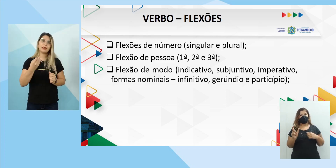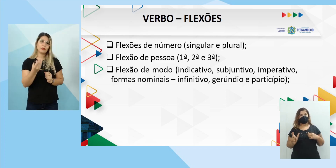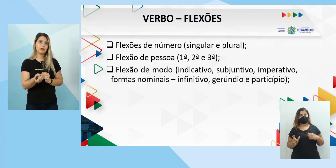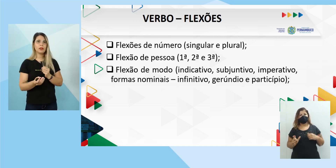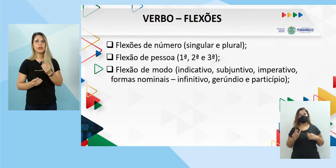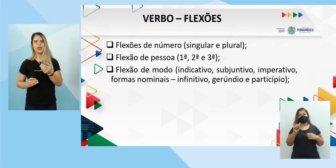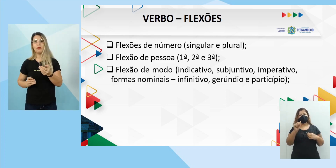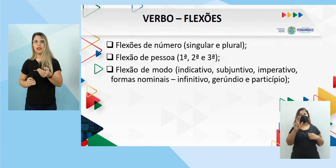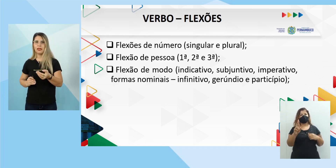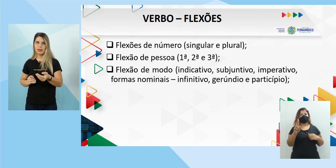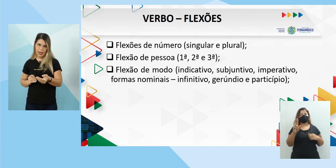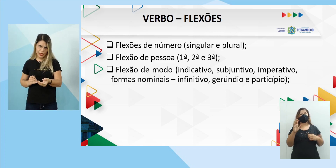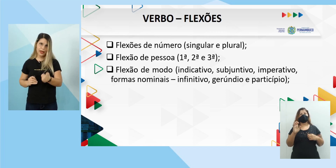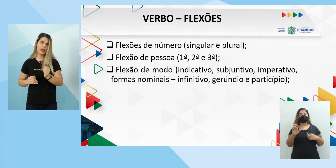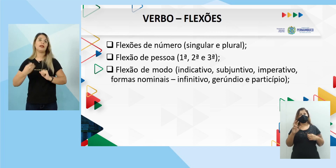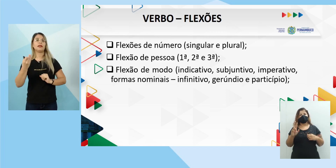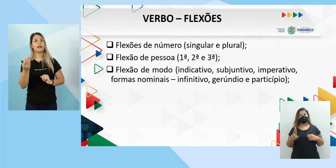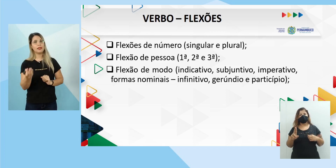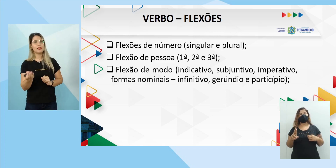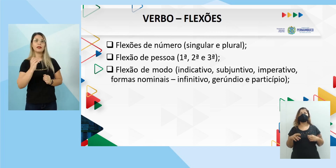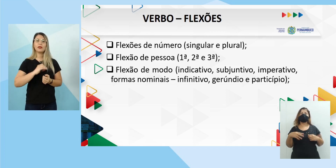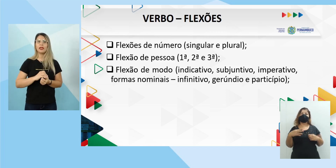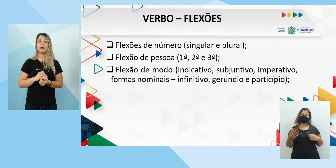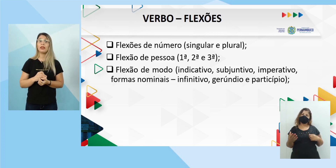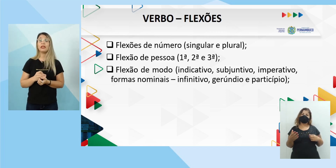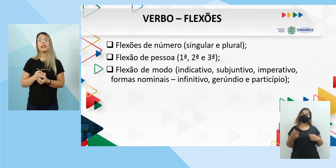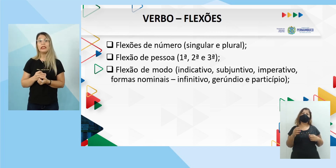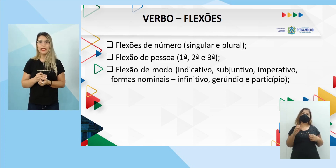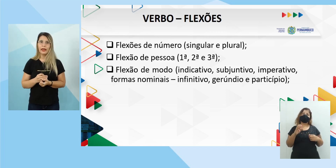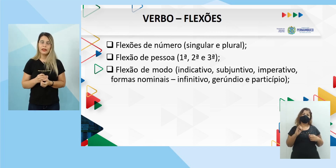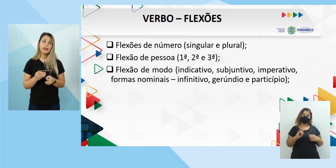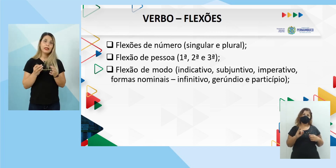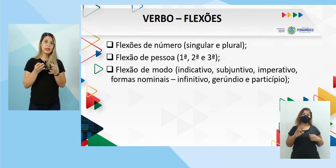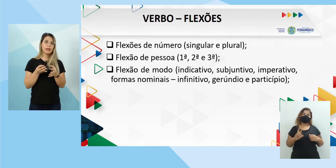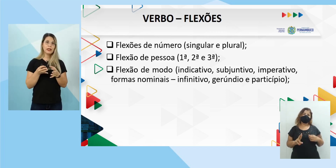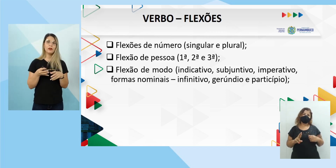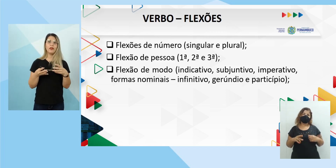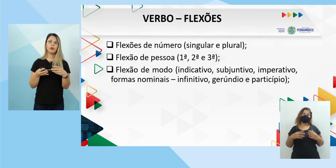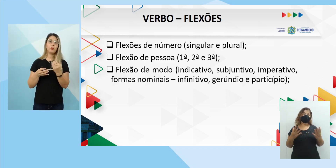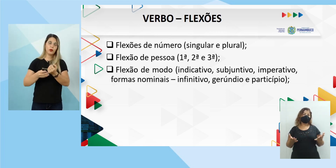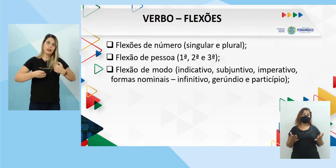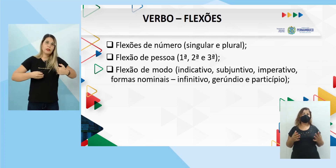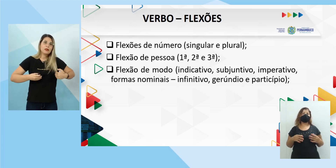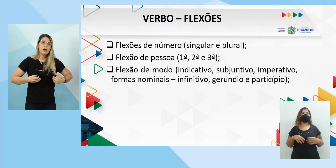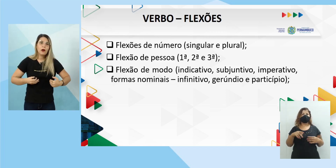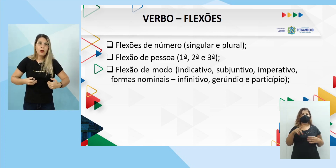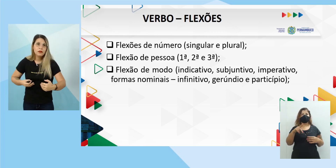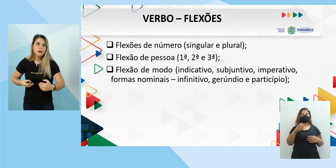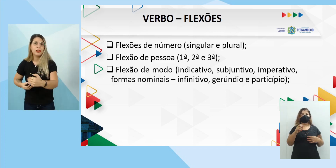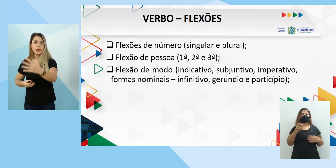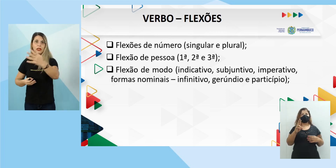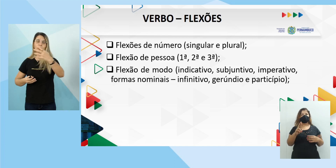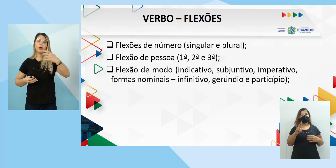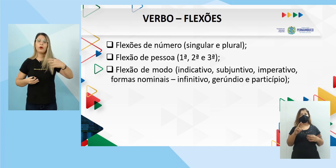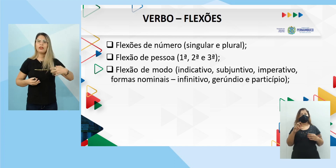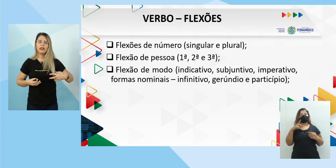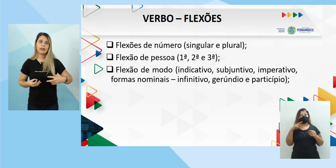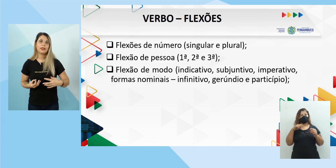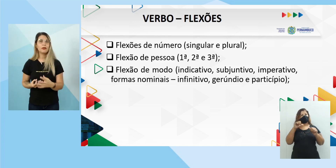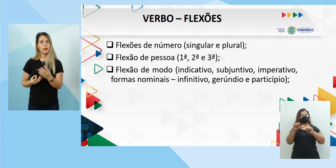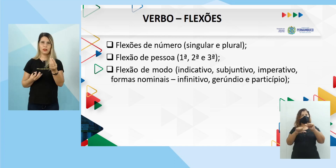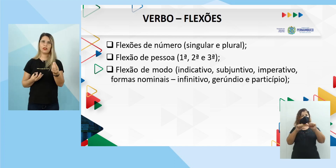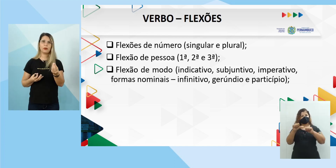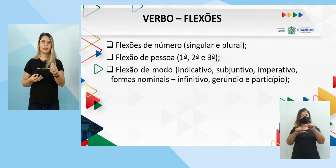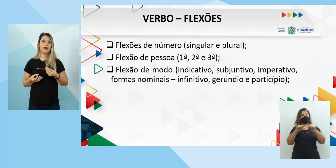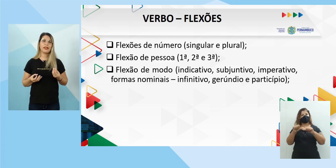AR, segunda é o que termina em ER, terceira é o que termina em IR. E aí o verbo por, ele sofre uma